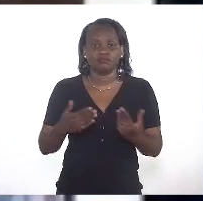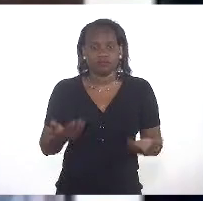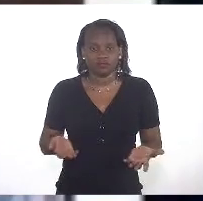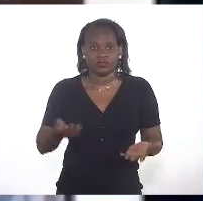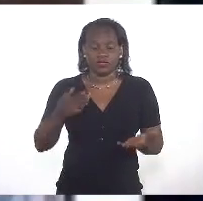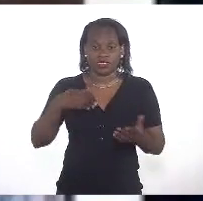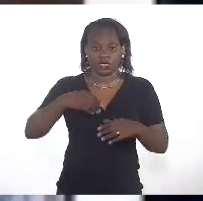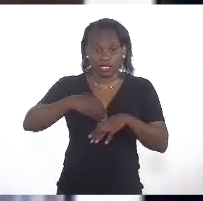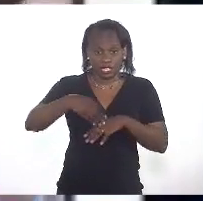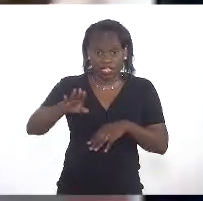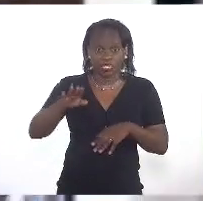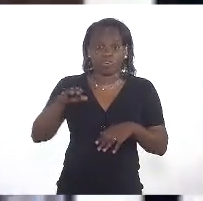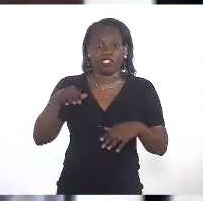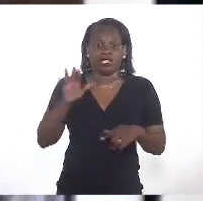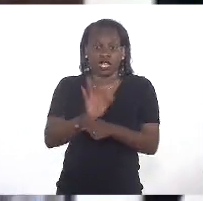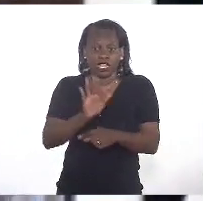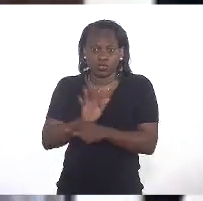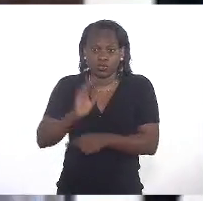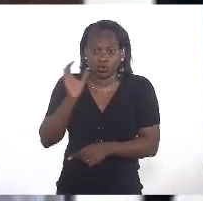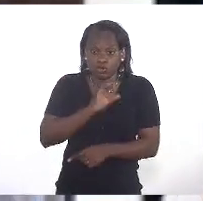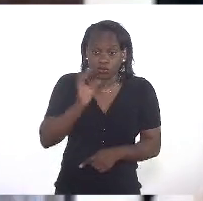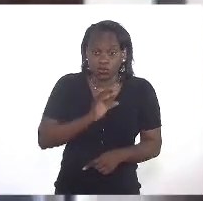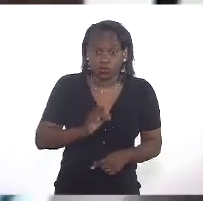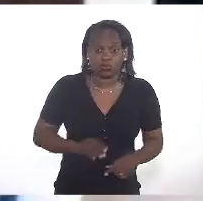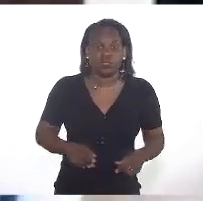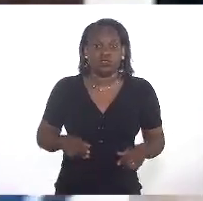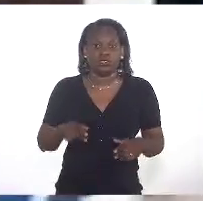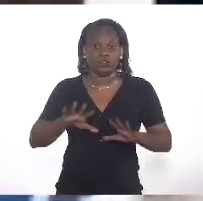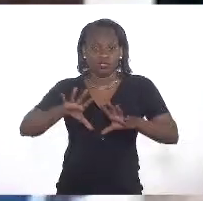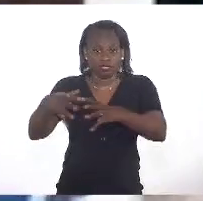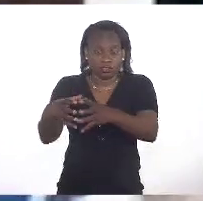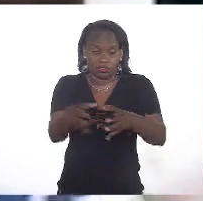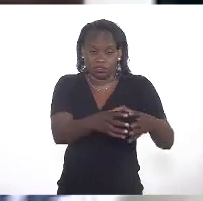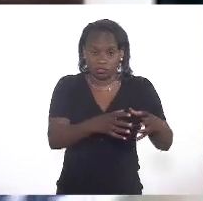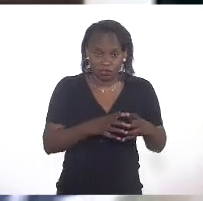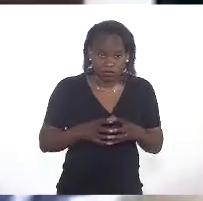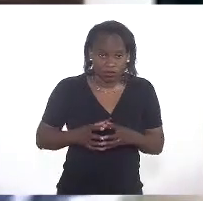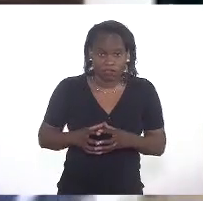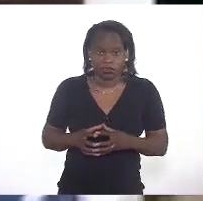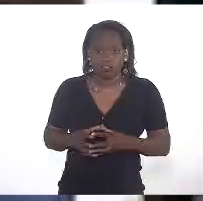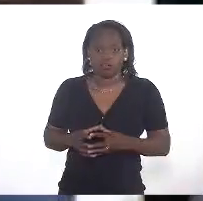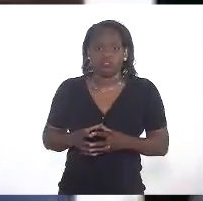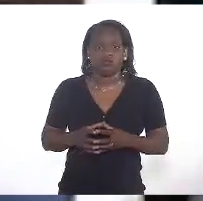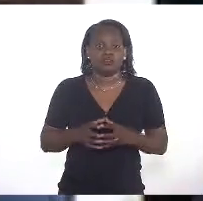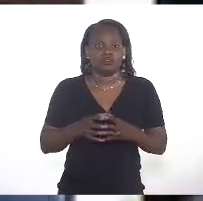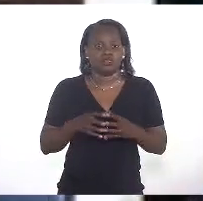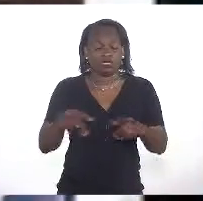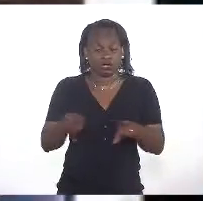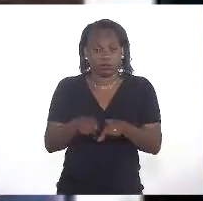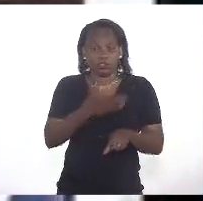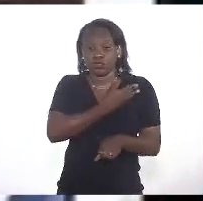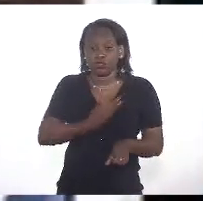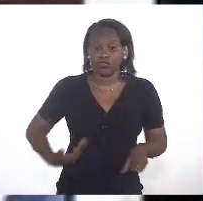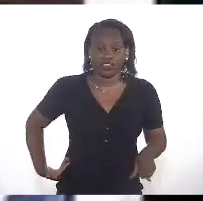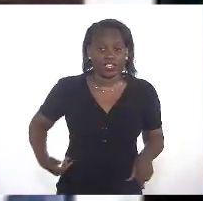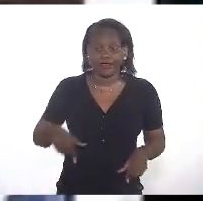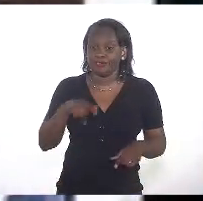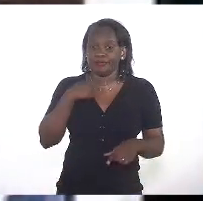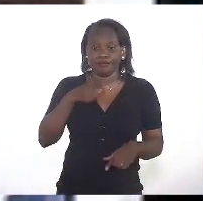levando, inclusive, socorro a comunidades que o poder público